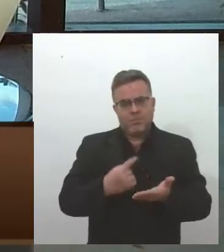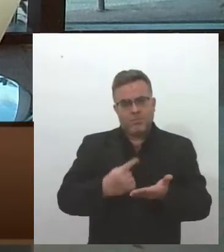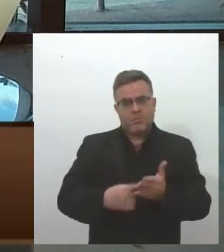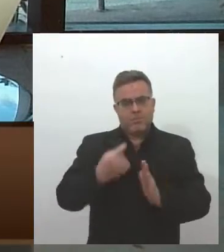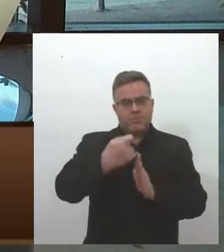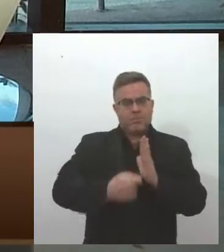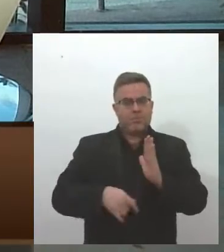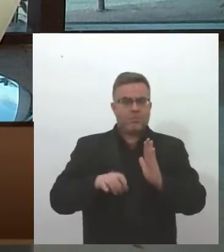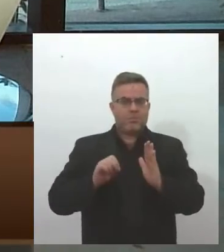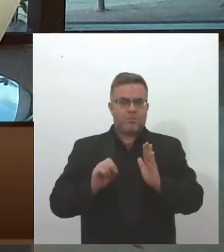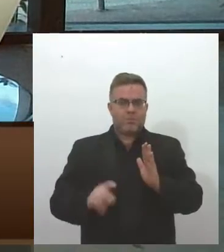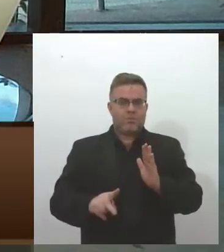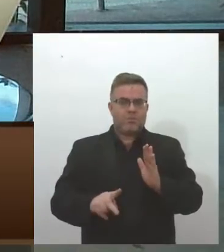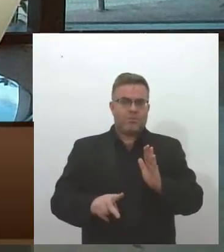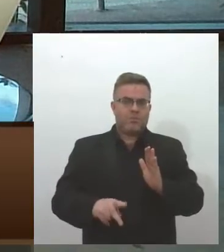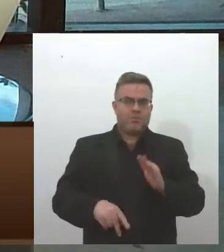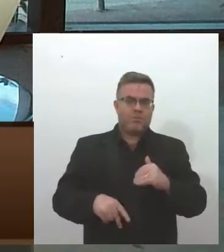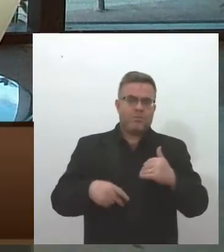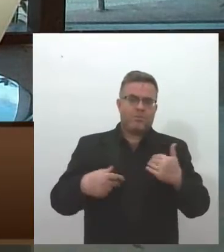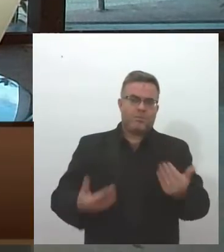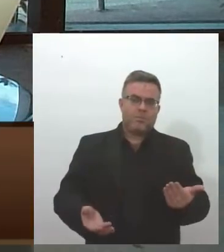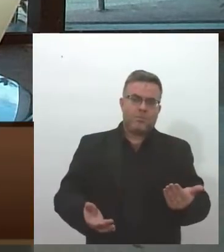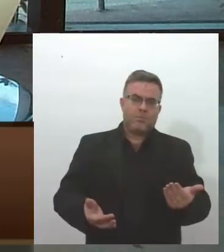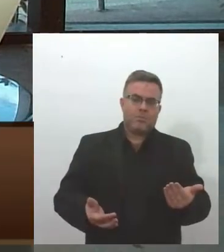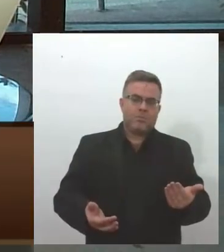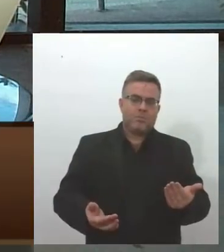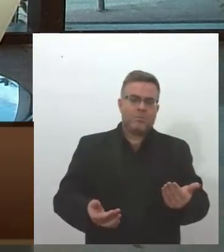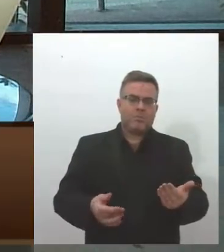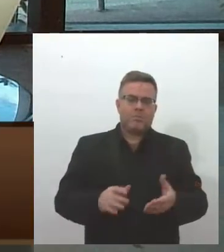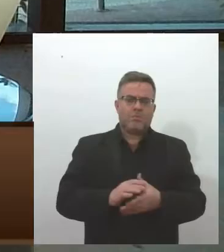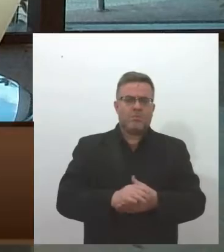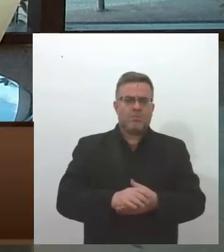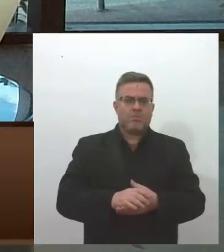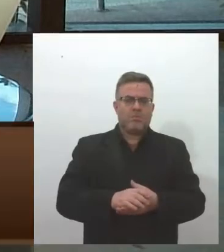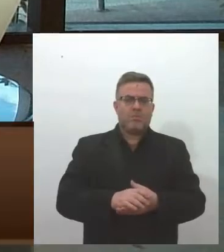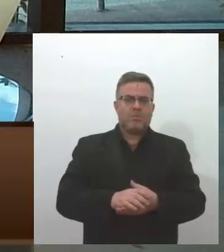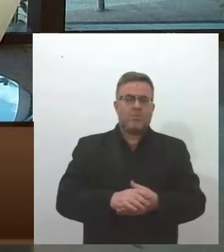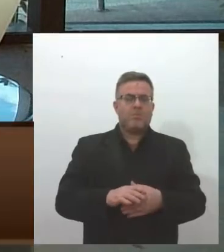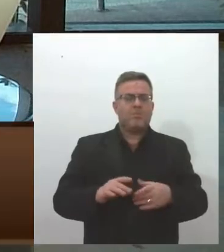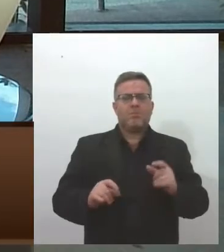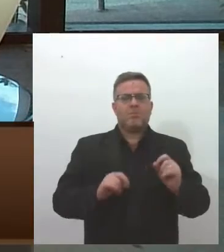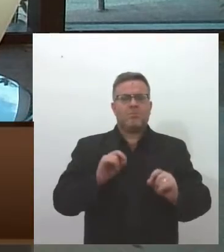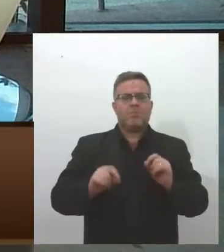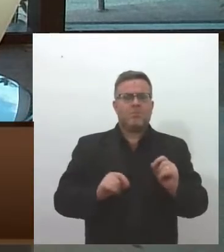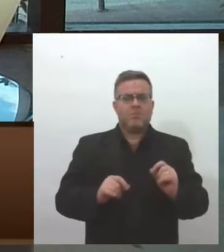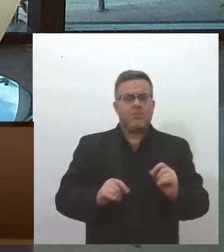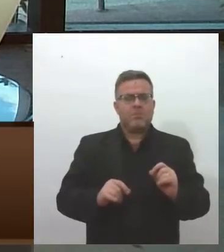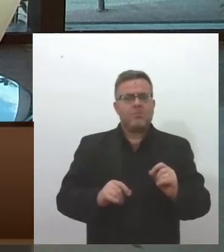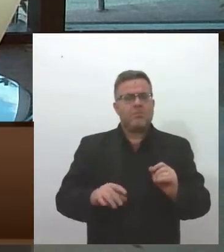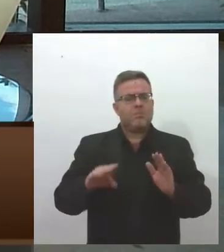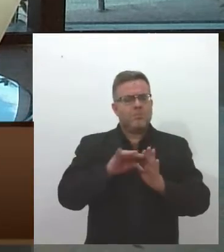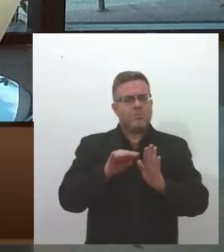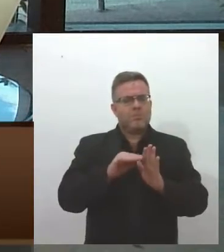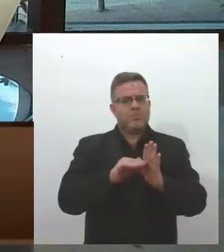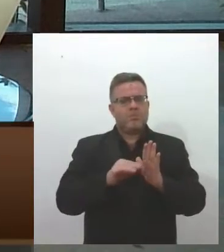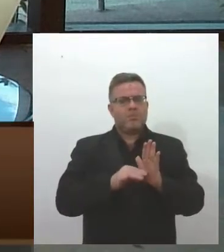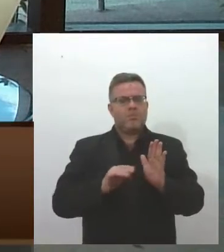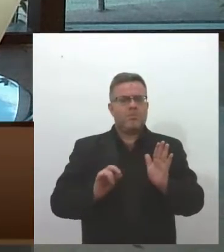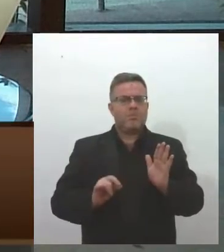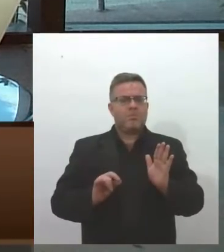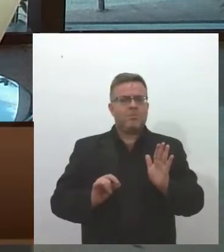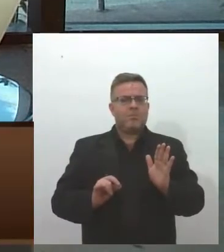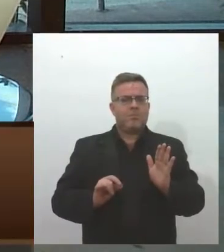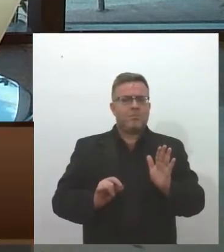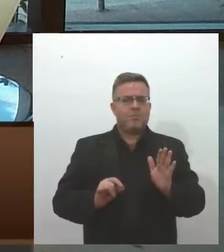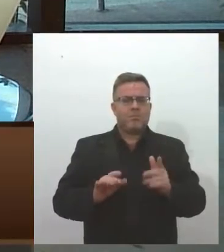Assembleia e a Fundação Dom Cabral. Exatamente, Sara, obrigada. E nesse plano foram